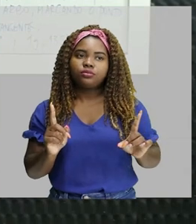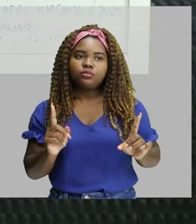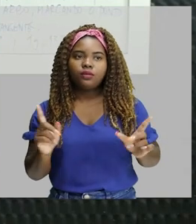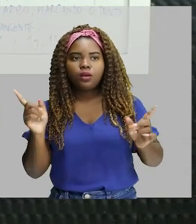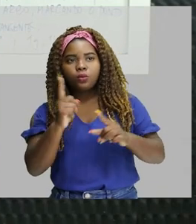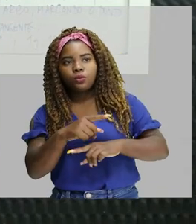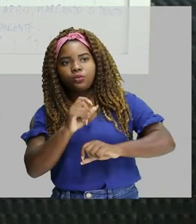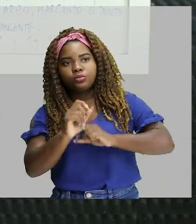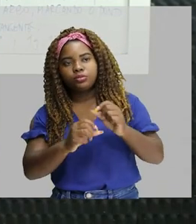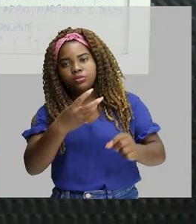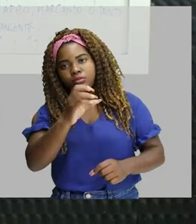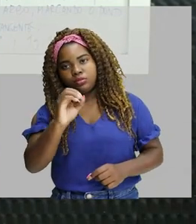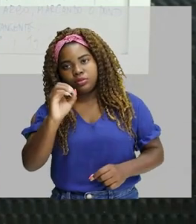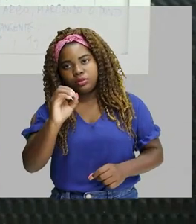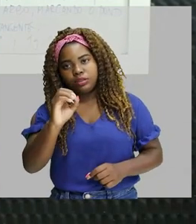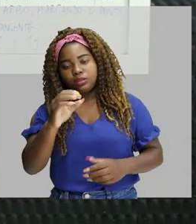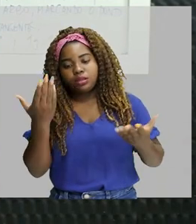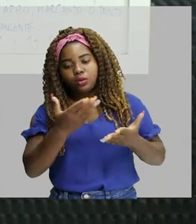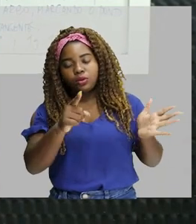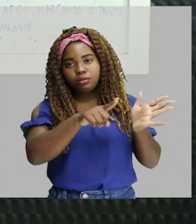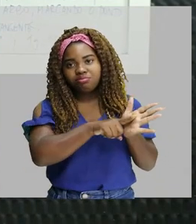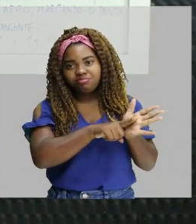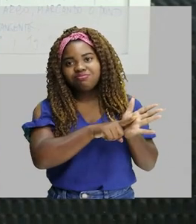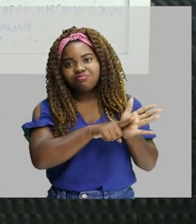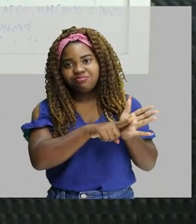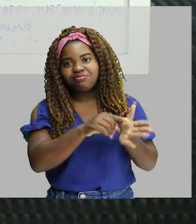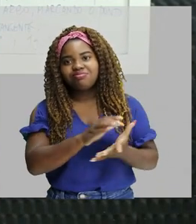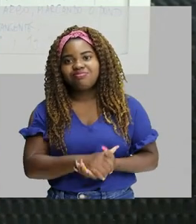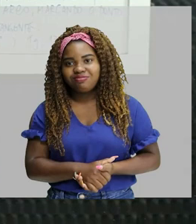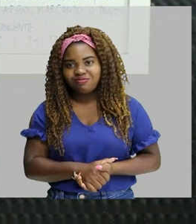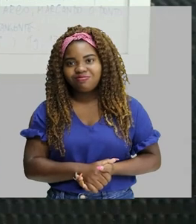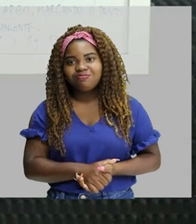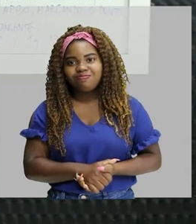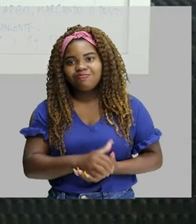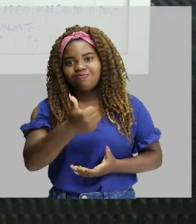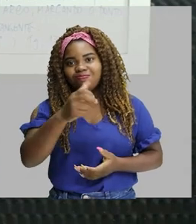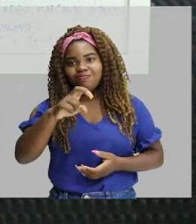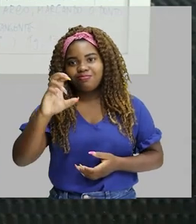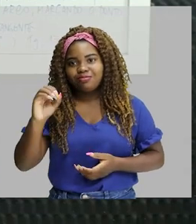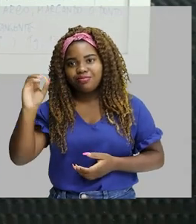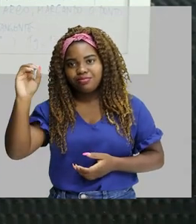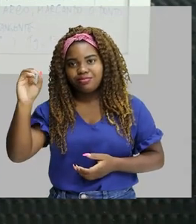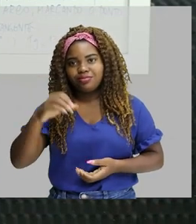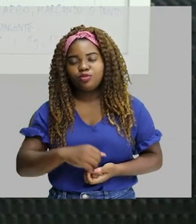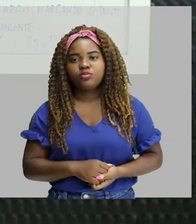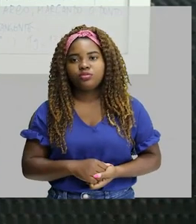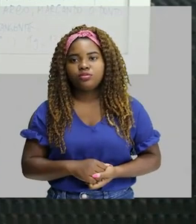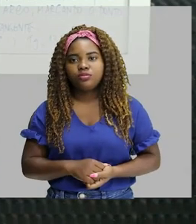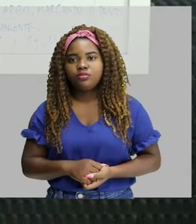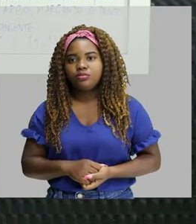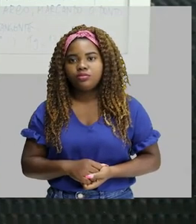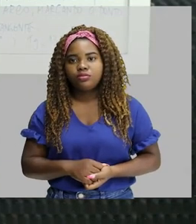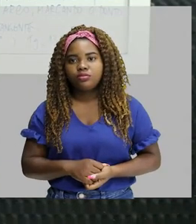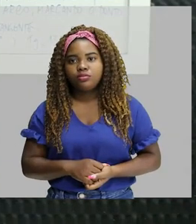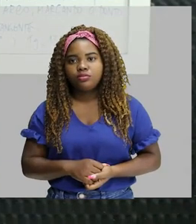do de 30 ele vai ser negativo você colocar aqui o 150º ó